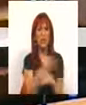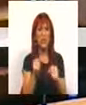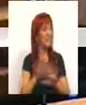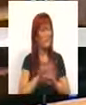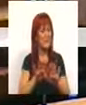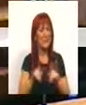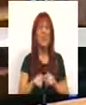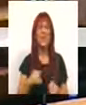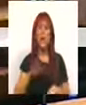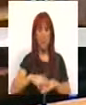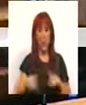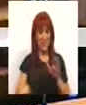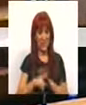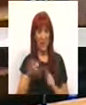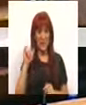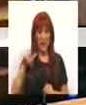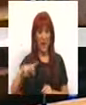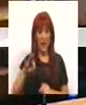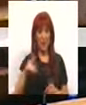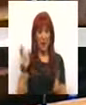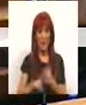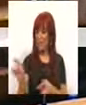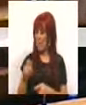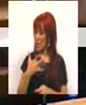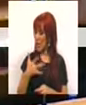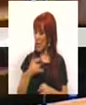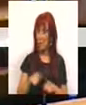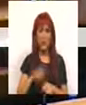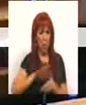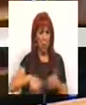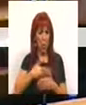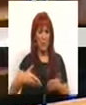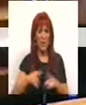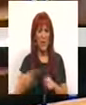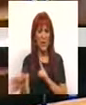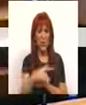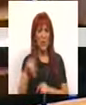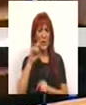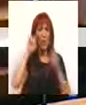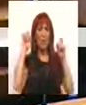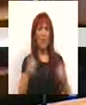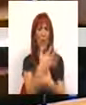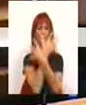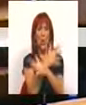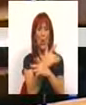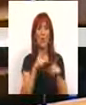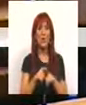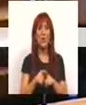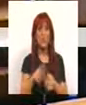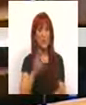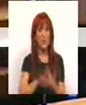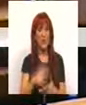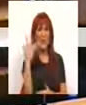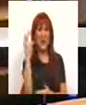Na sequência desta legislação, o ICNF aprovou no passado mês de dezembro um Plano Nacional de Fogo Controlado, a vigorar